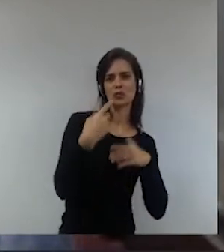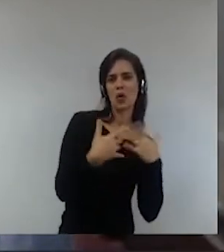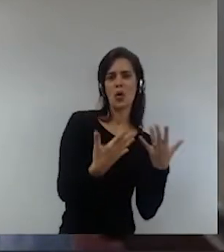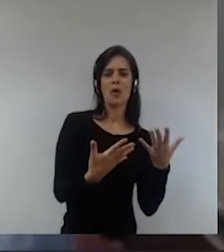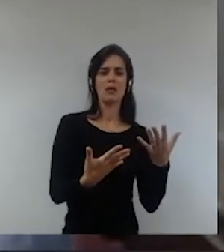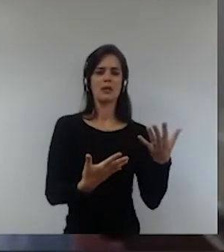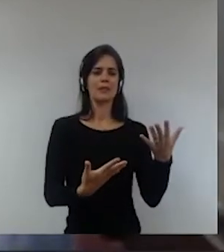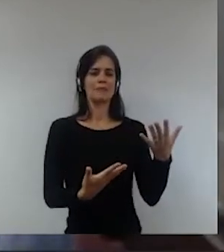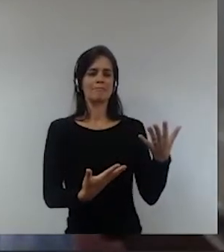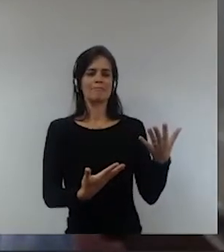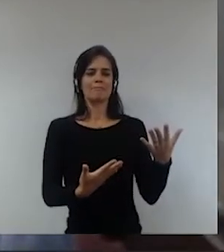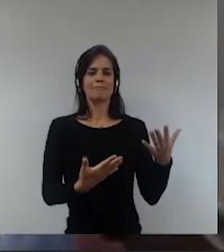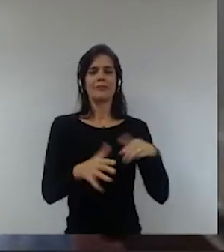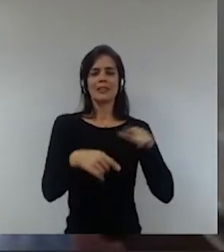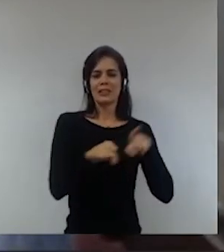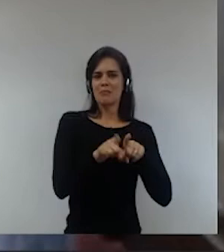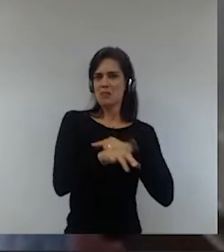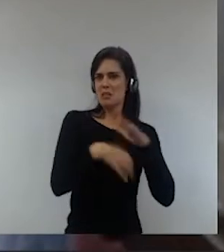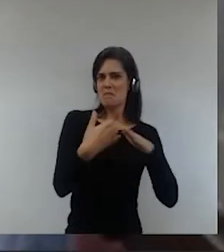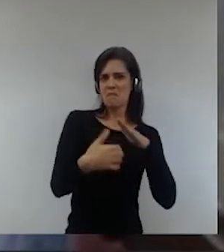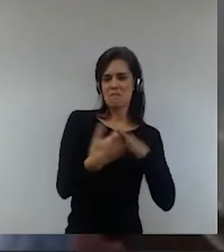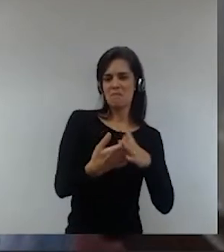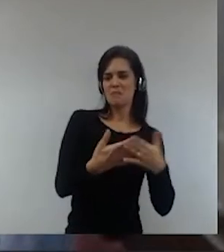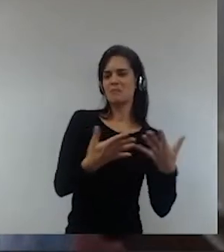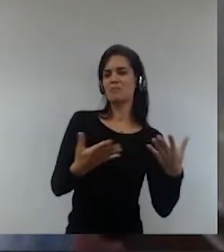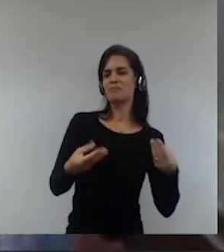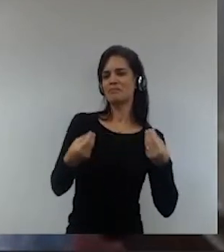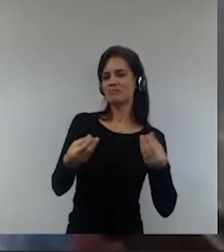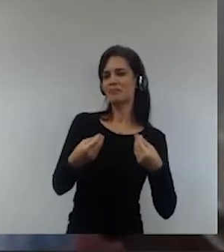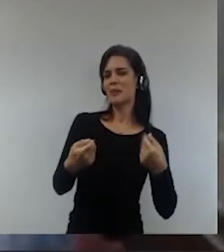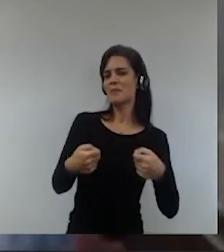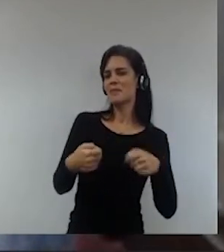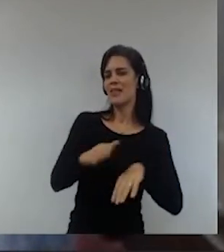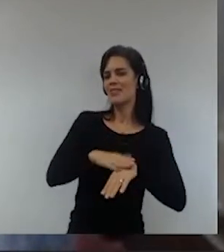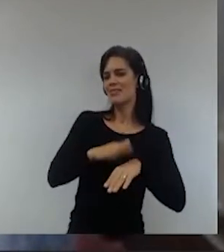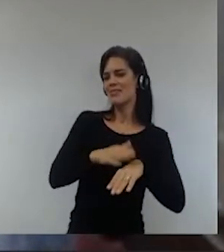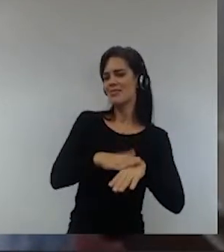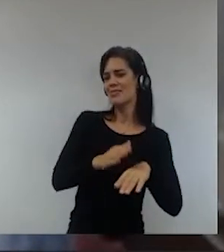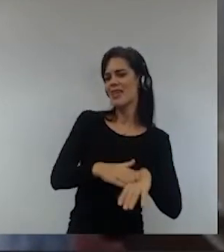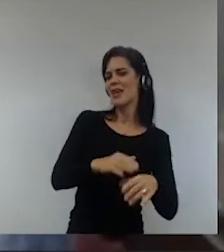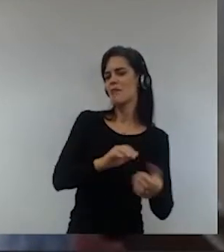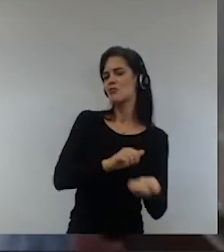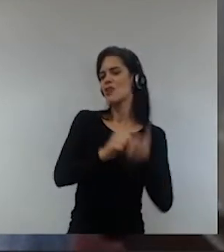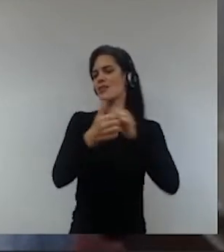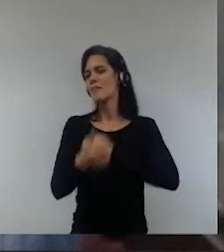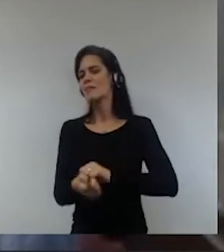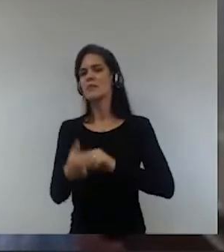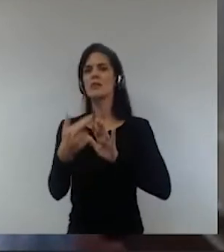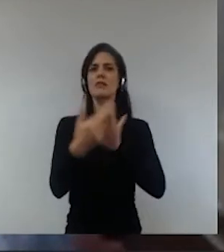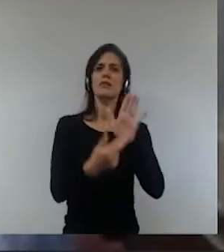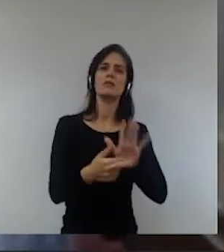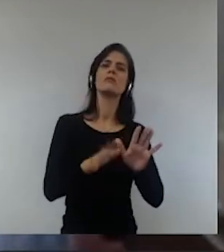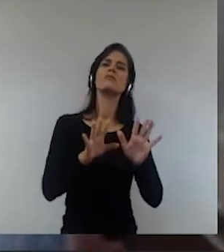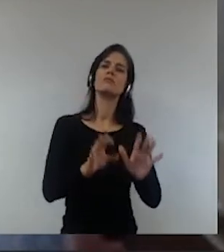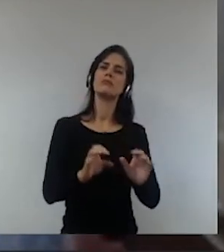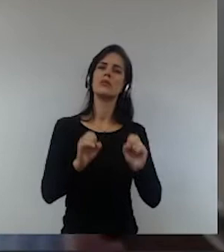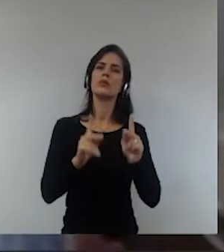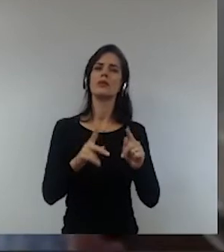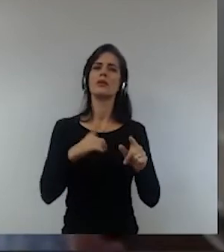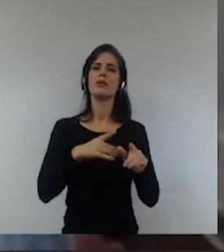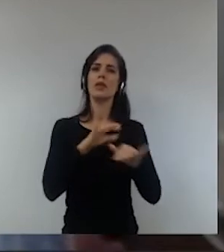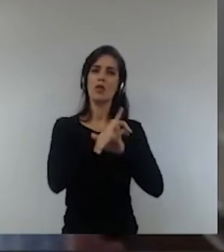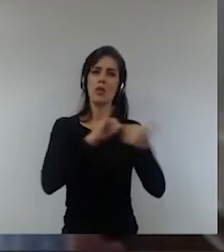e também das próprias empresas, no sentido que haveria necessidade de um período para adaptação a essa regra. Então, houve o